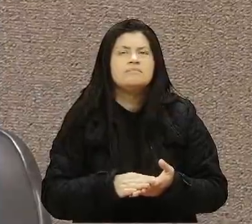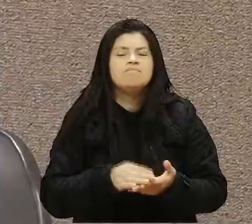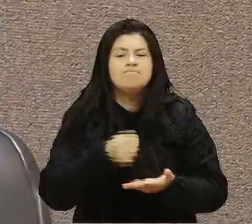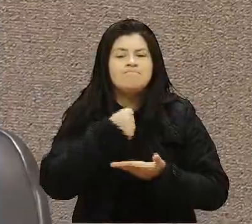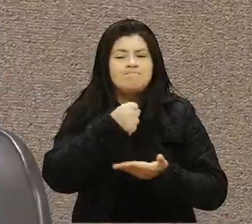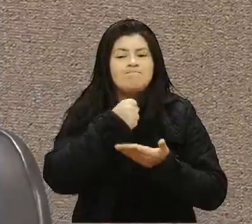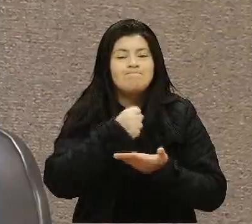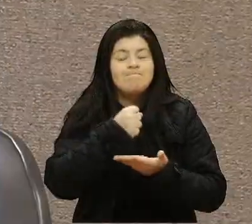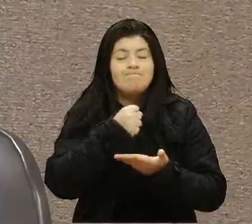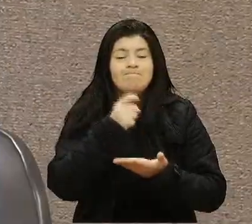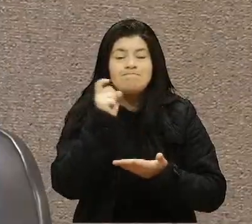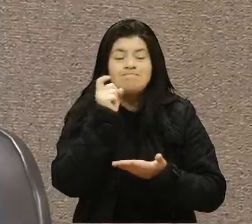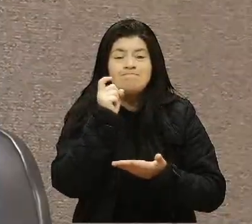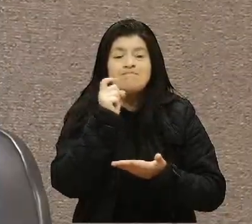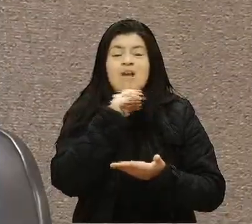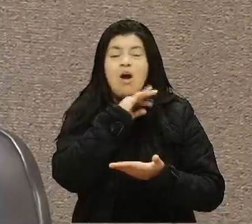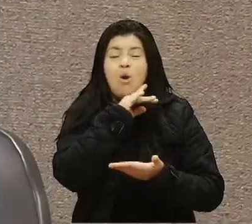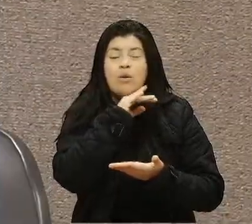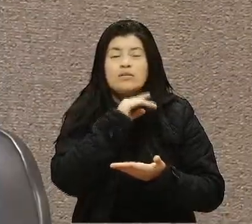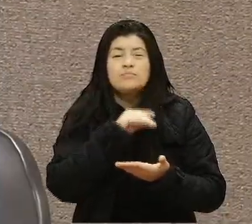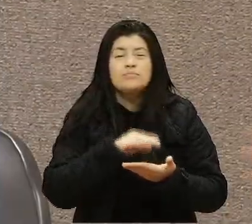vereadora Marisol não está funcionando.